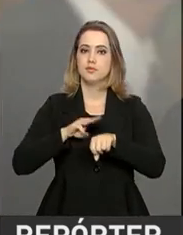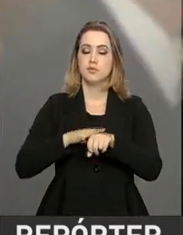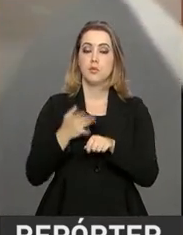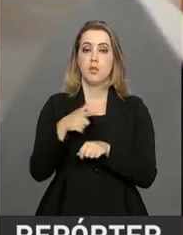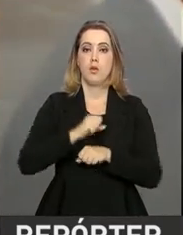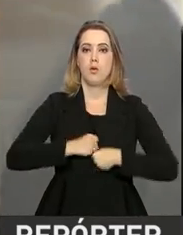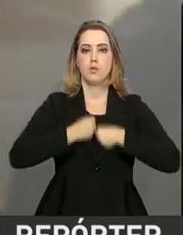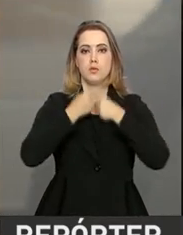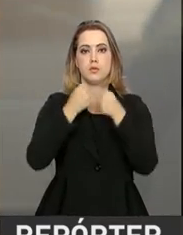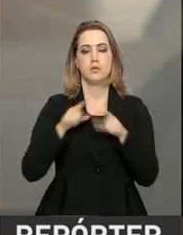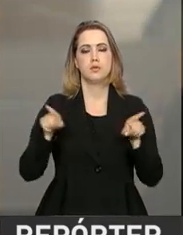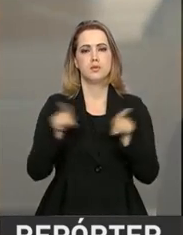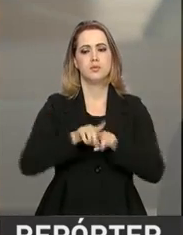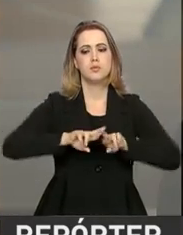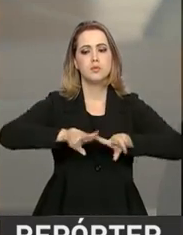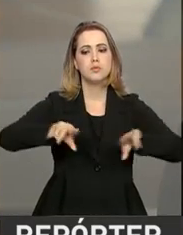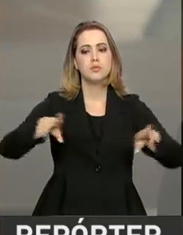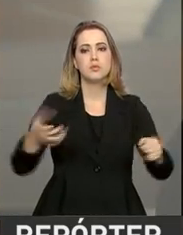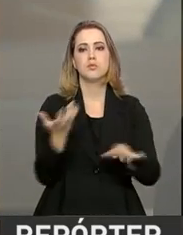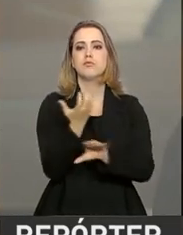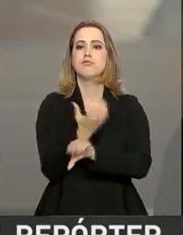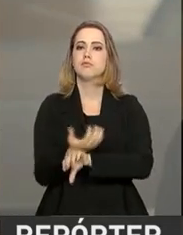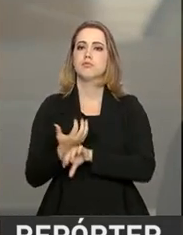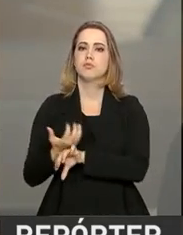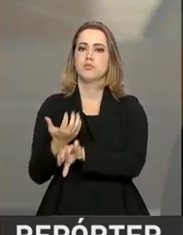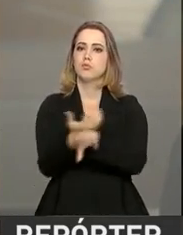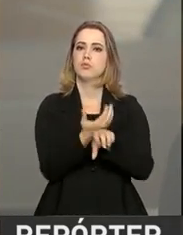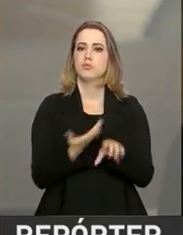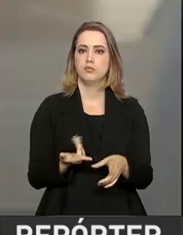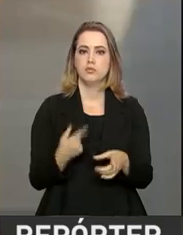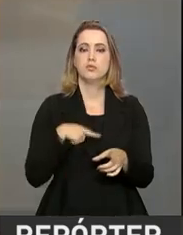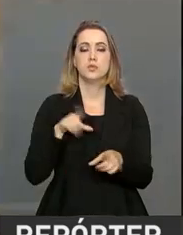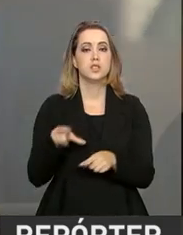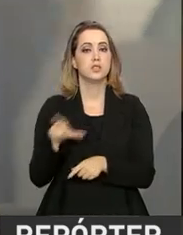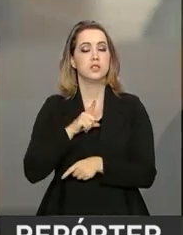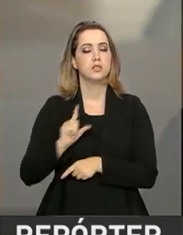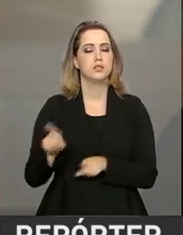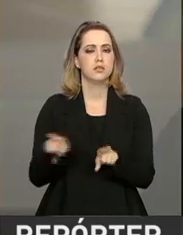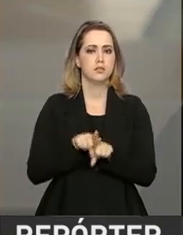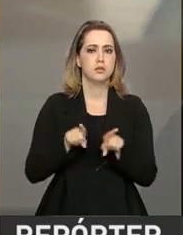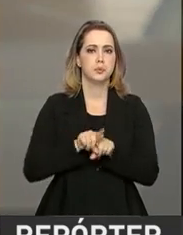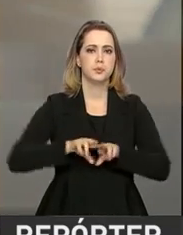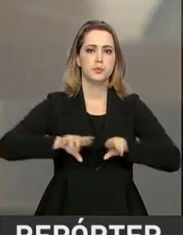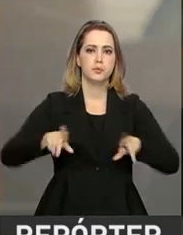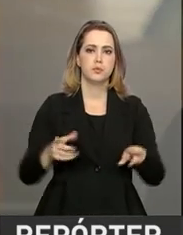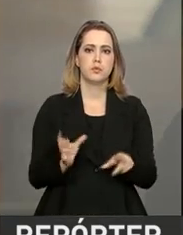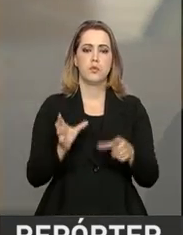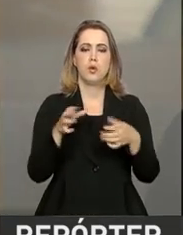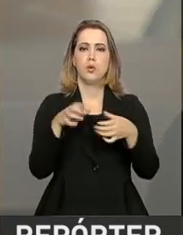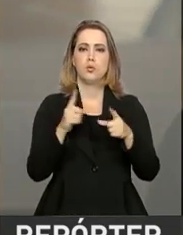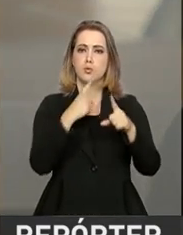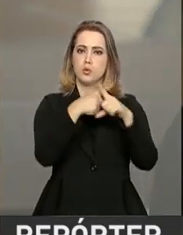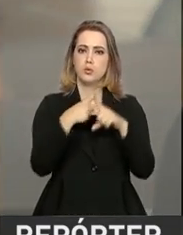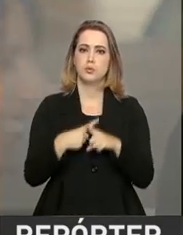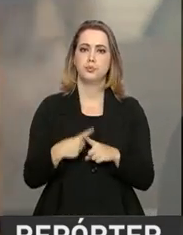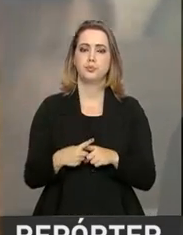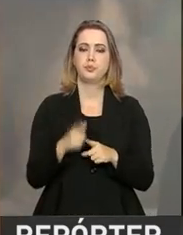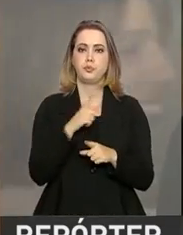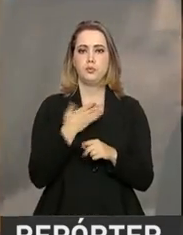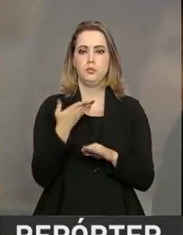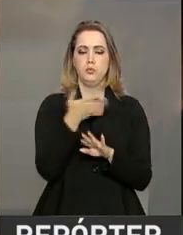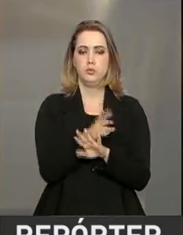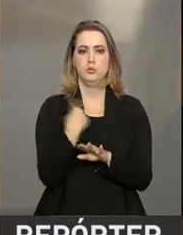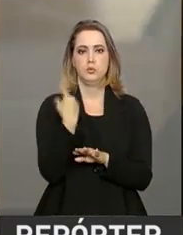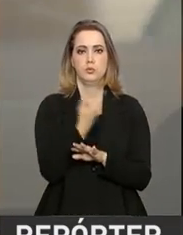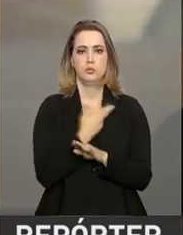deles também acabou evoluindo para as outras áreas, de modo que tem também uma excelente participação nas outras competições e isso acaba